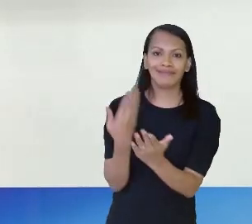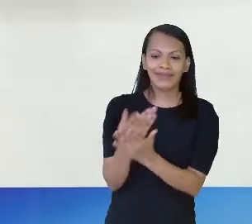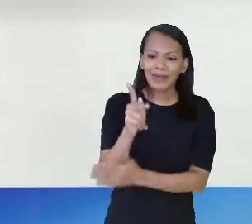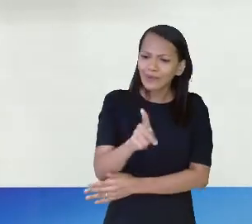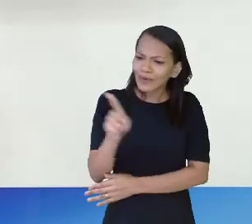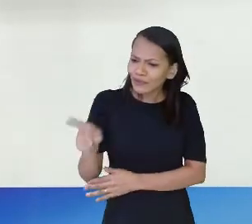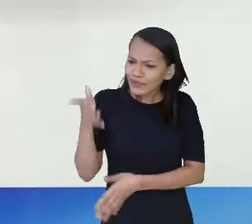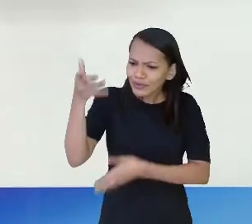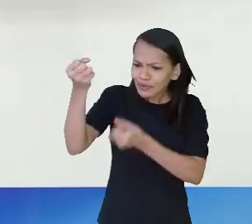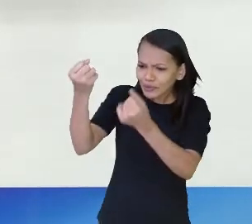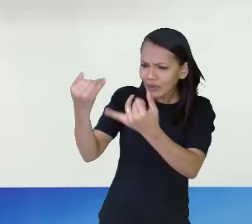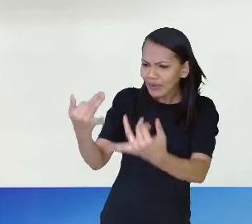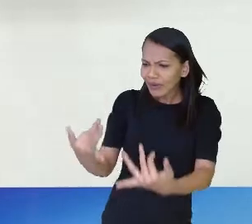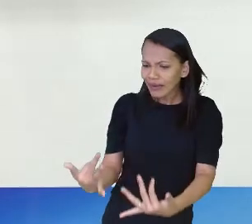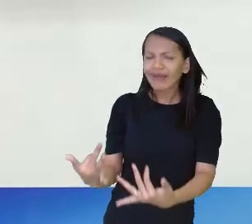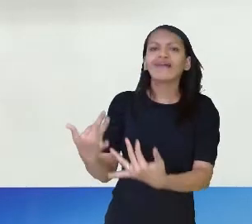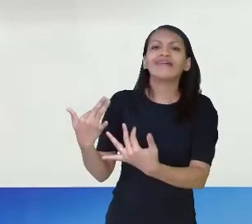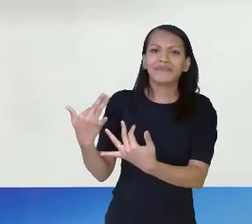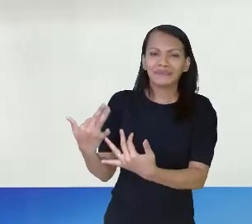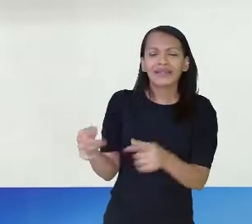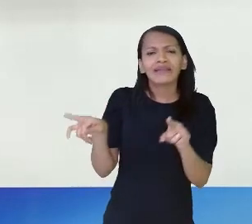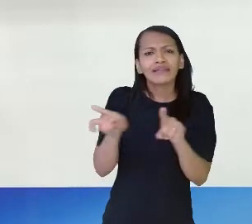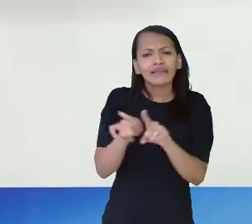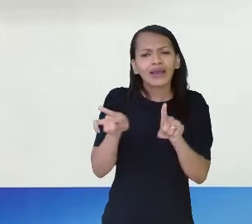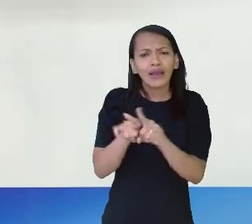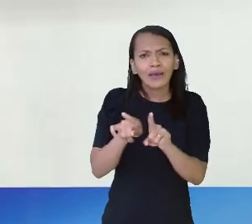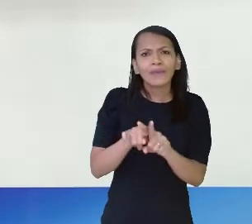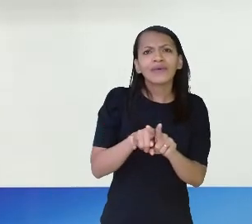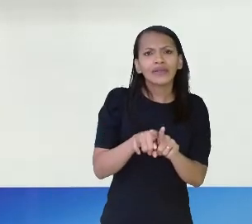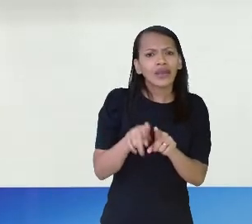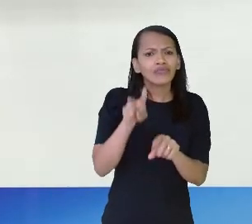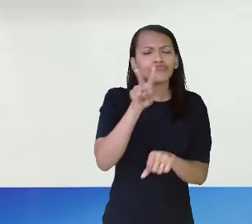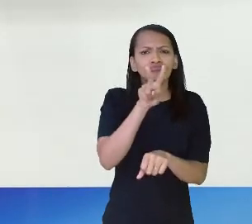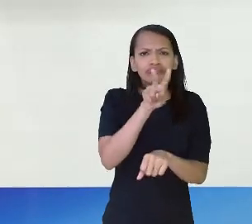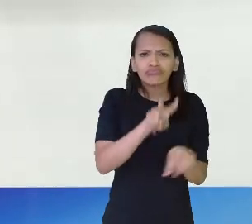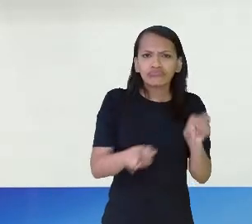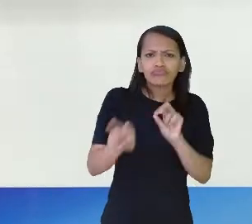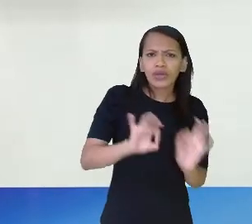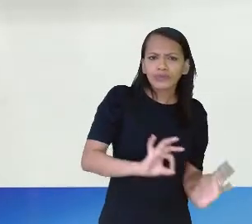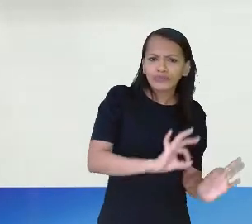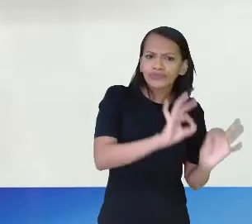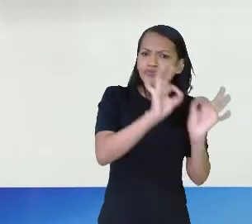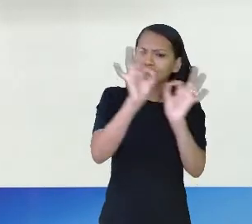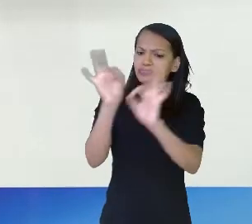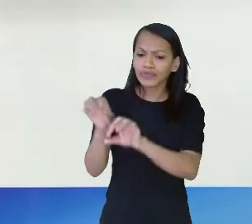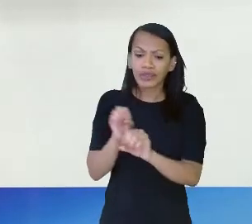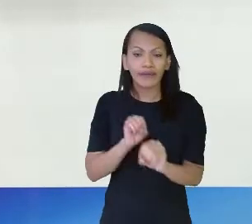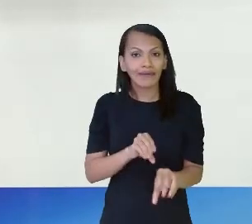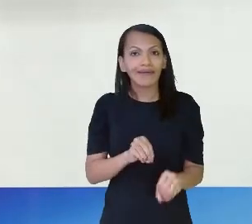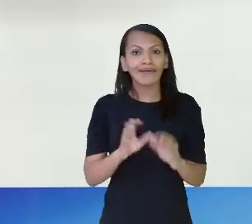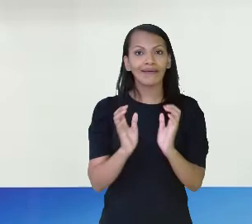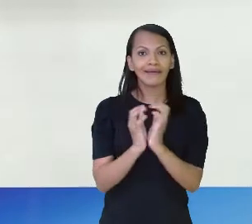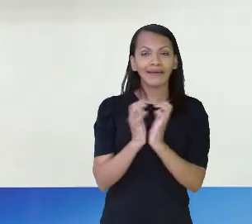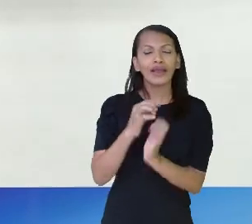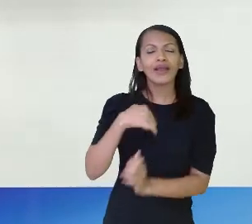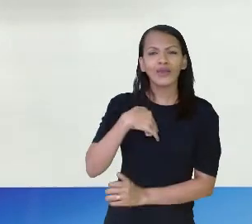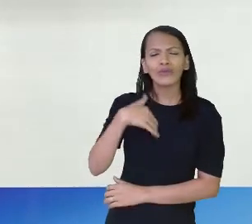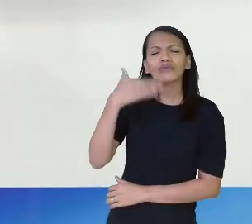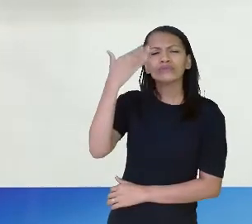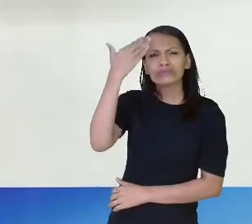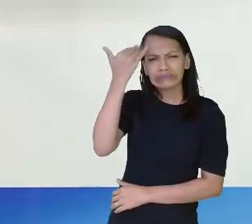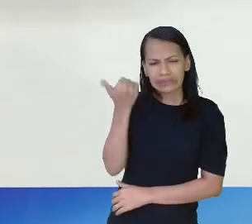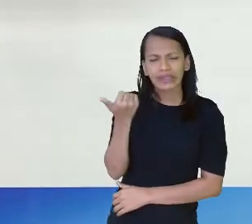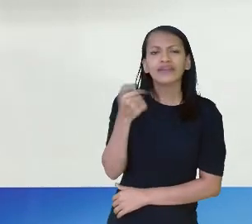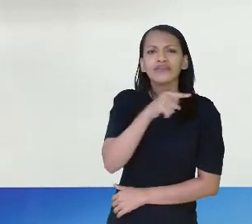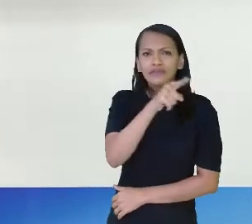professora falar sobre as operações. Preste atenção, assiste às aulas do Educa Recife, que eu tenho certeza que você vai ficar